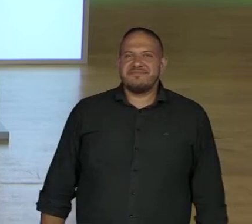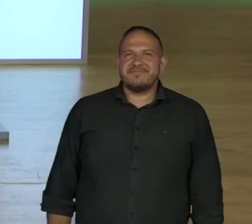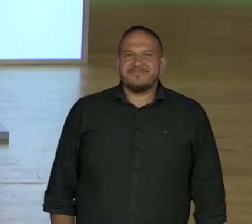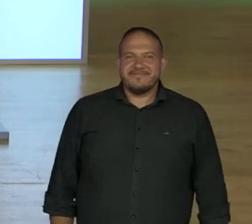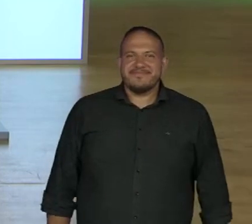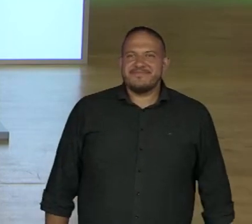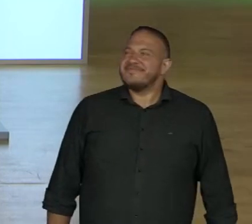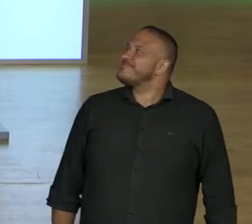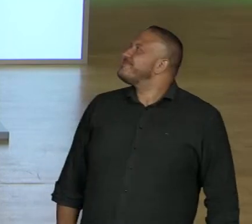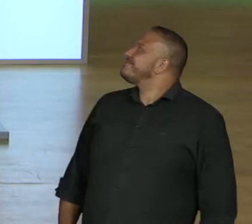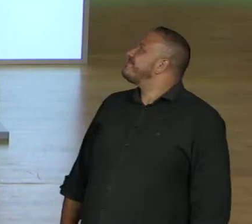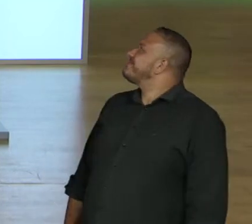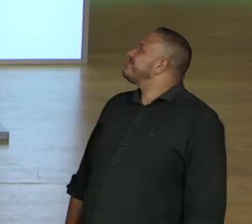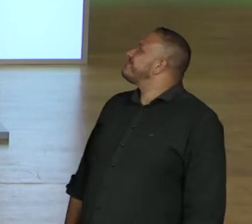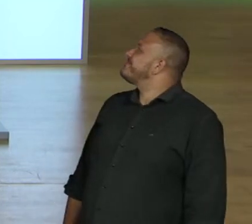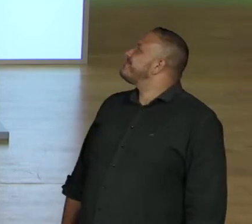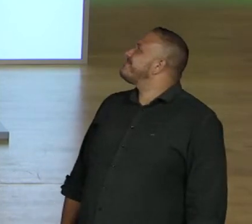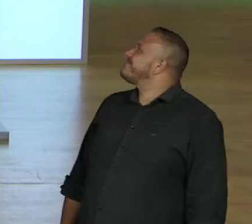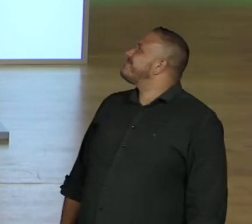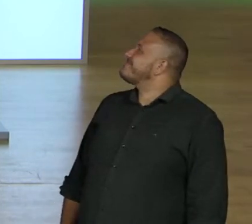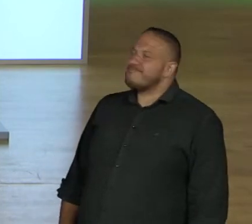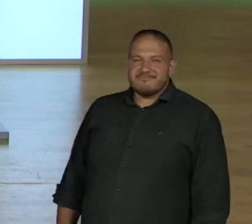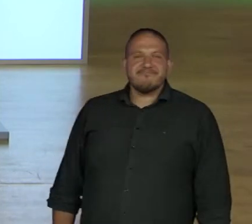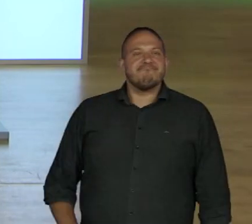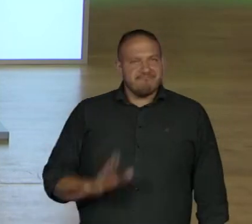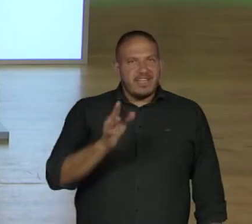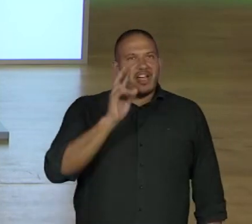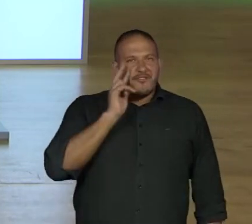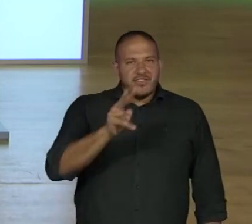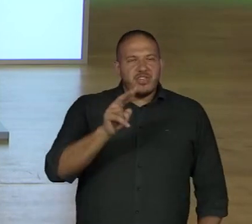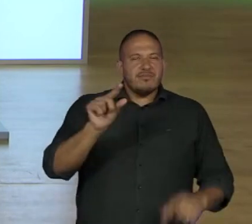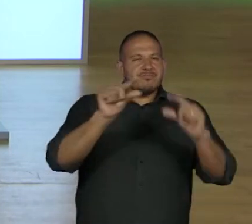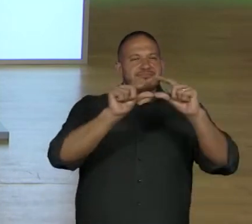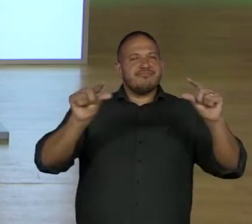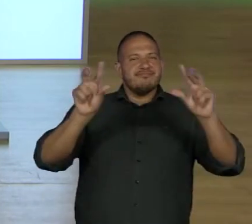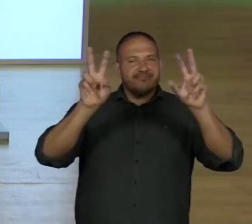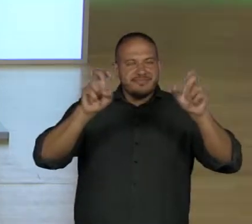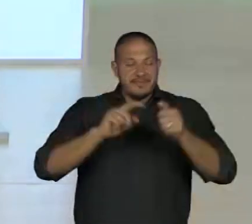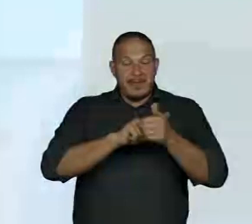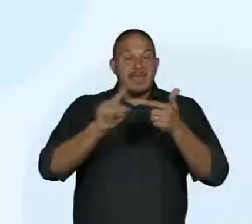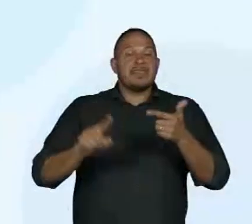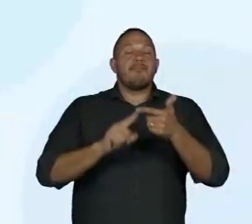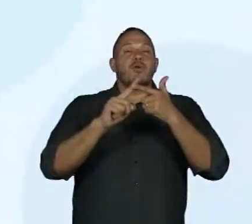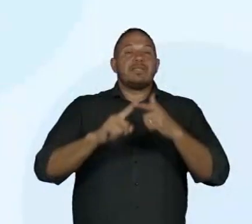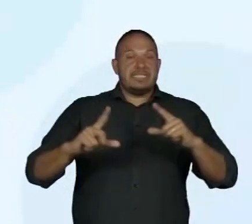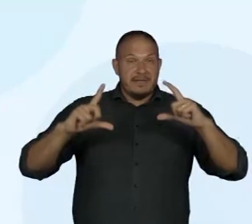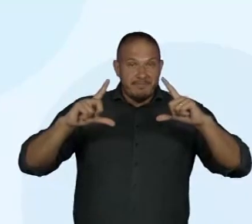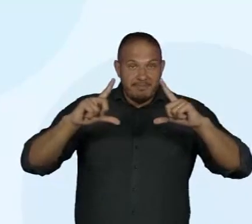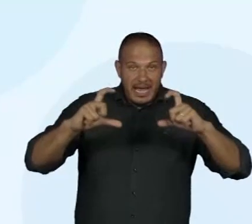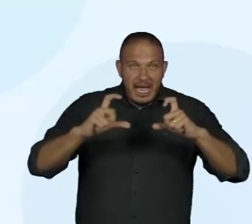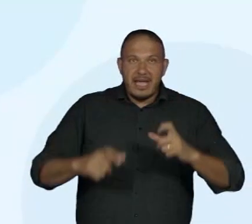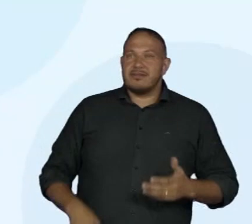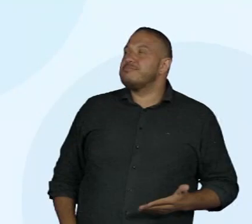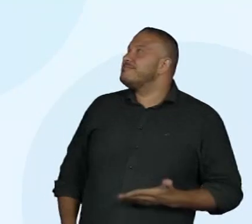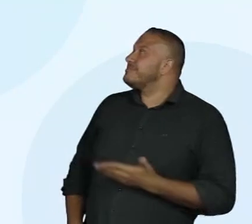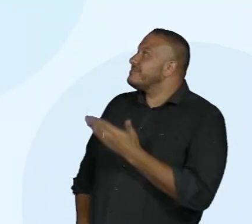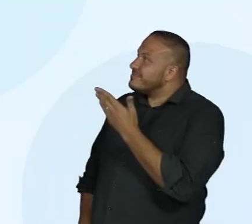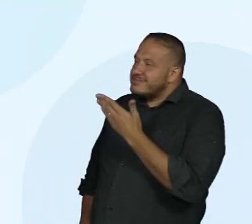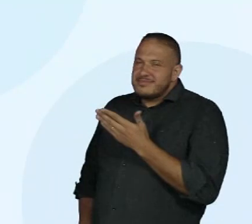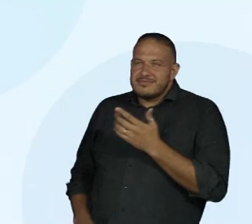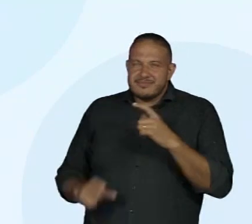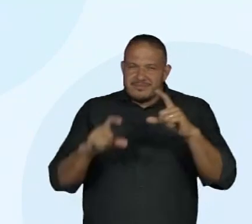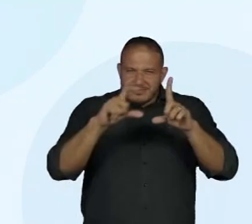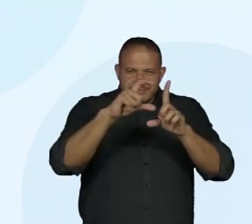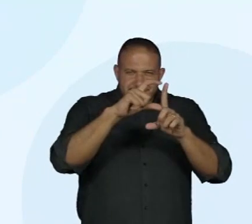leu a manchete, viu a imagem, vem o primeiro parágrafo, que seria o lead, para instigar ainda um